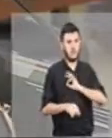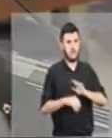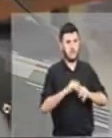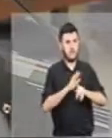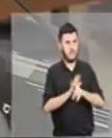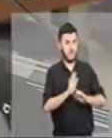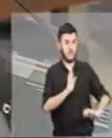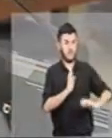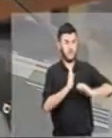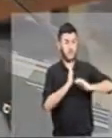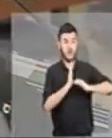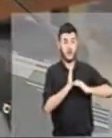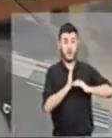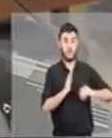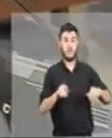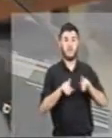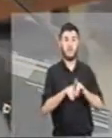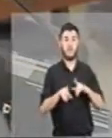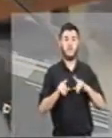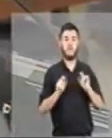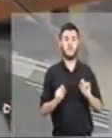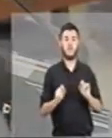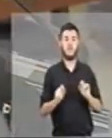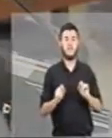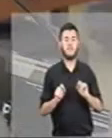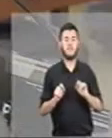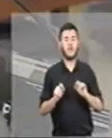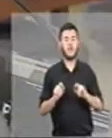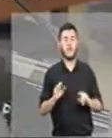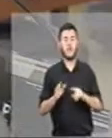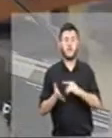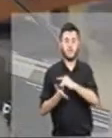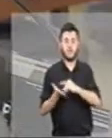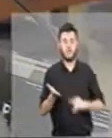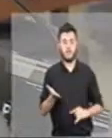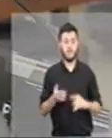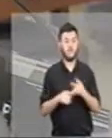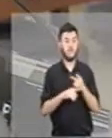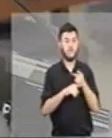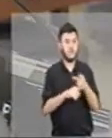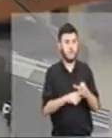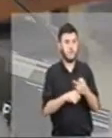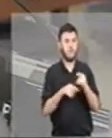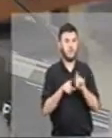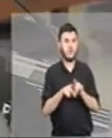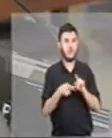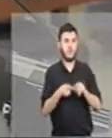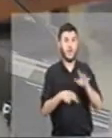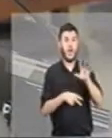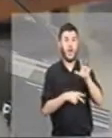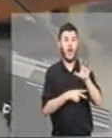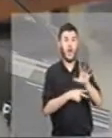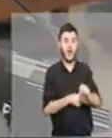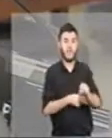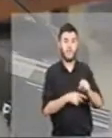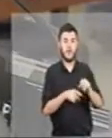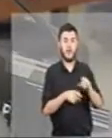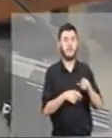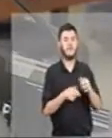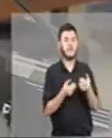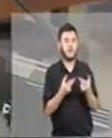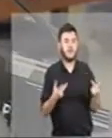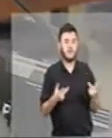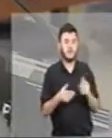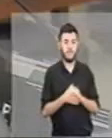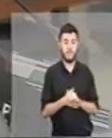busca e apreensão. E, como já no início colocou a eminente Procuradora-Geral